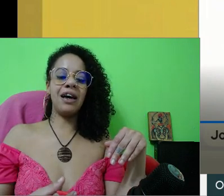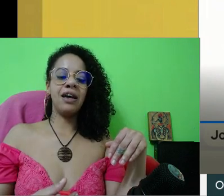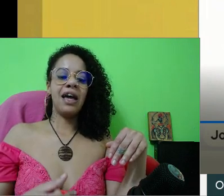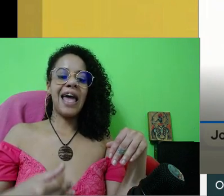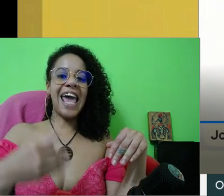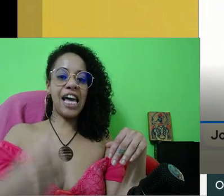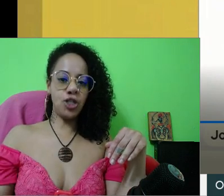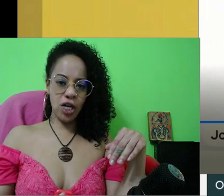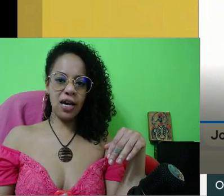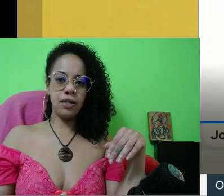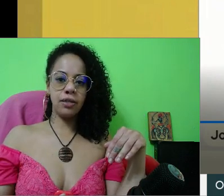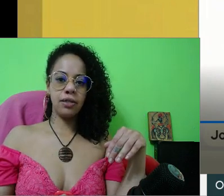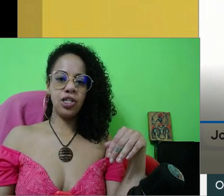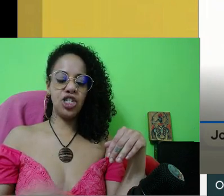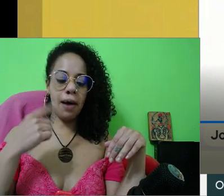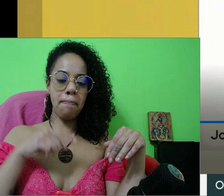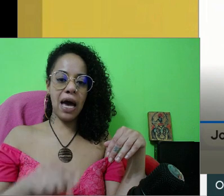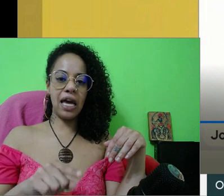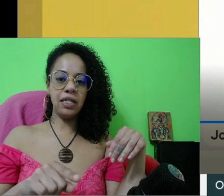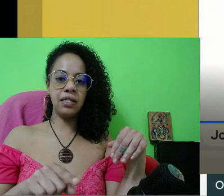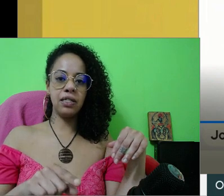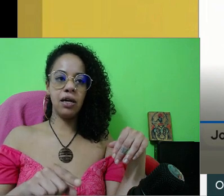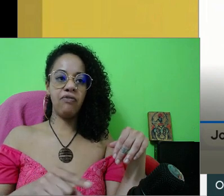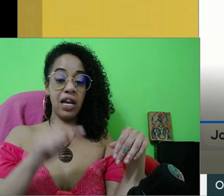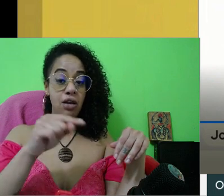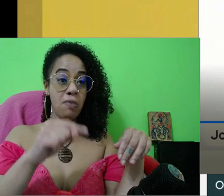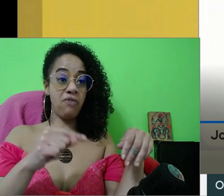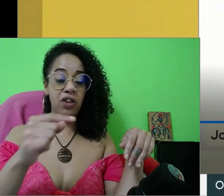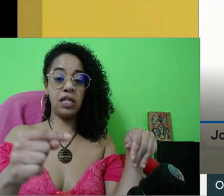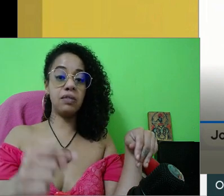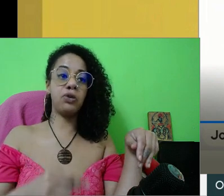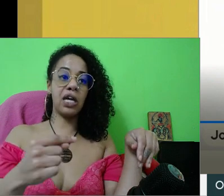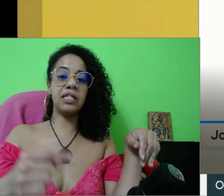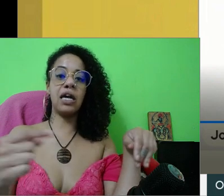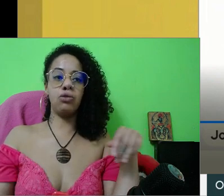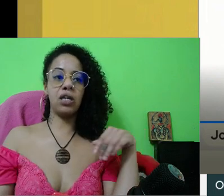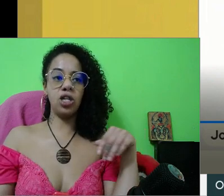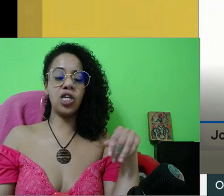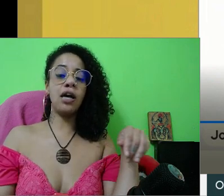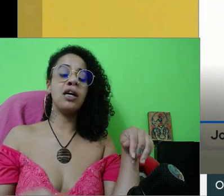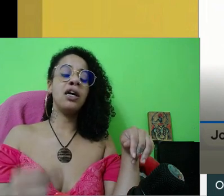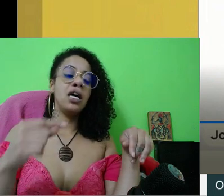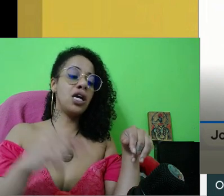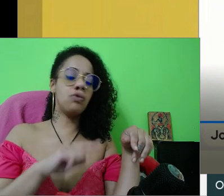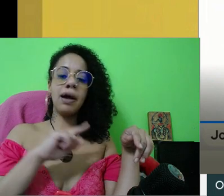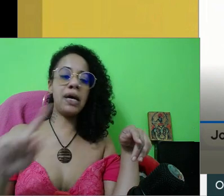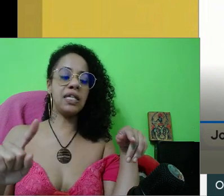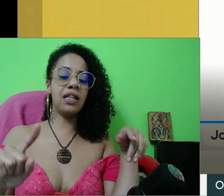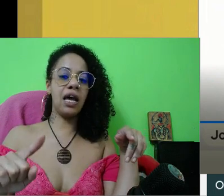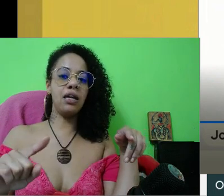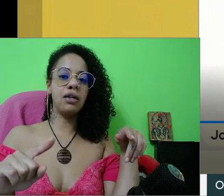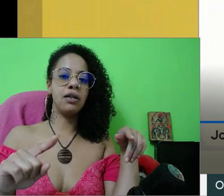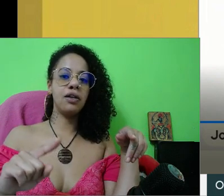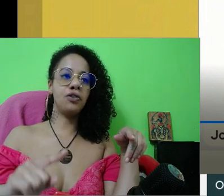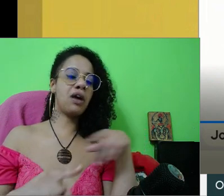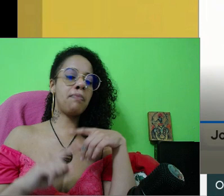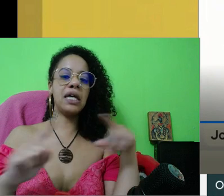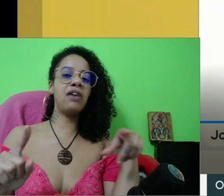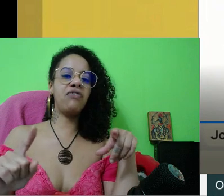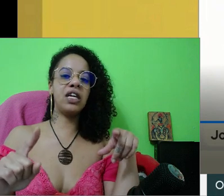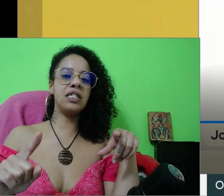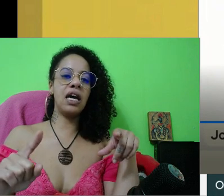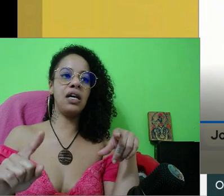toda minha ética Jamais falei uma vez porque sair do crítica e nunca mais citei